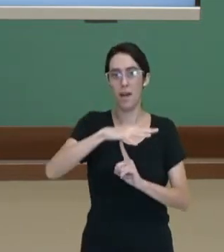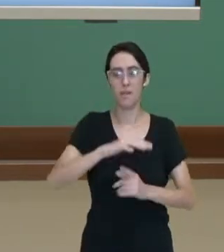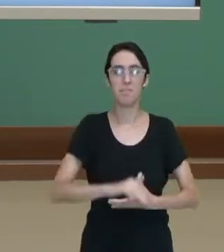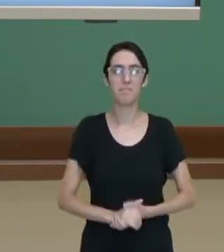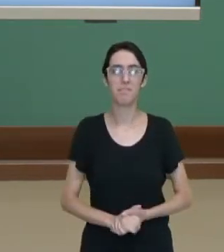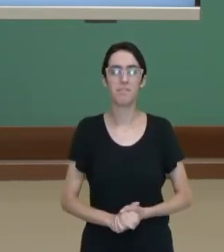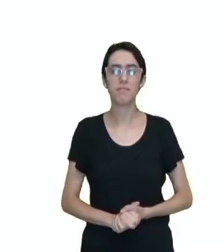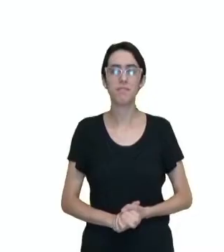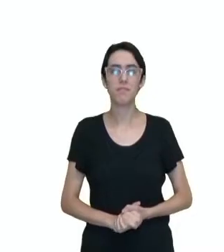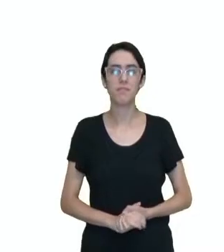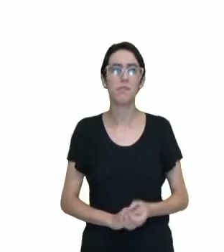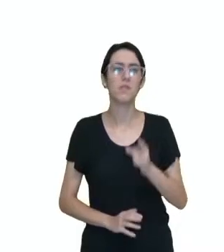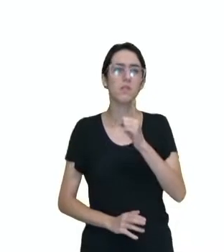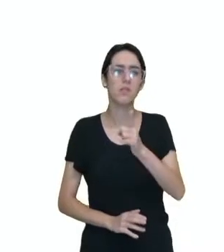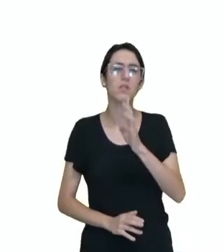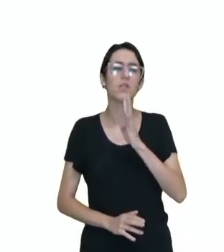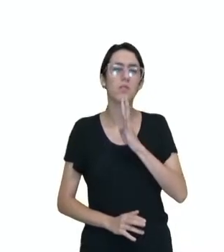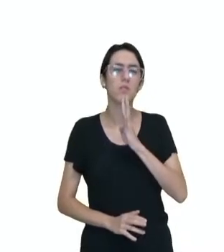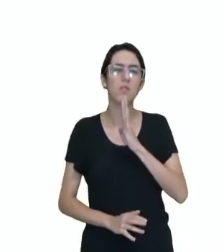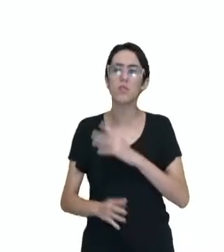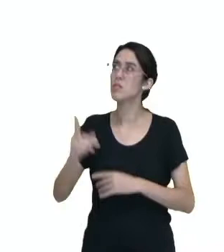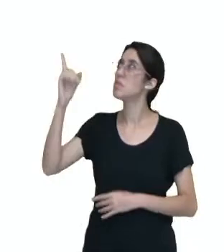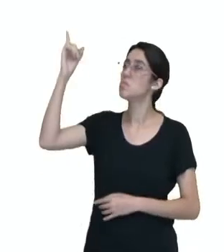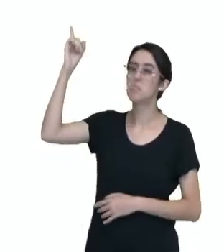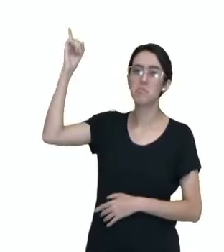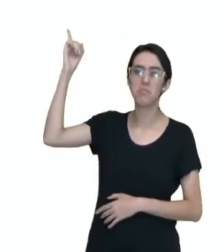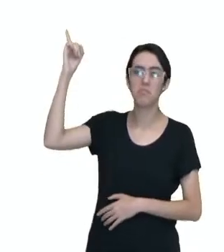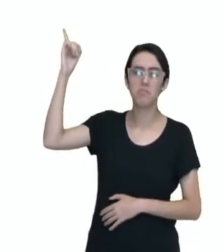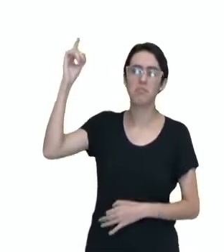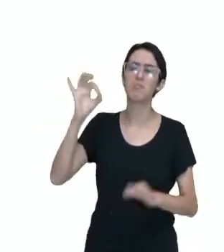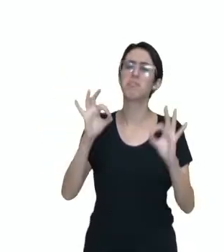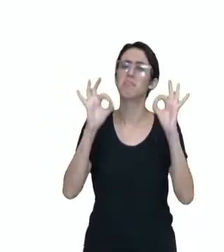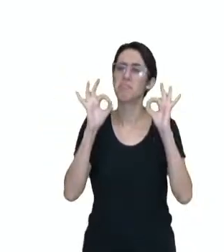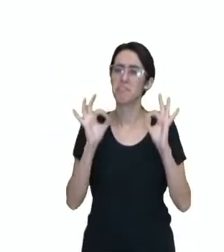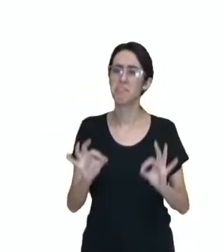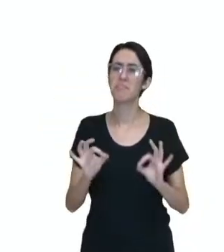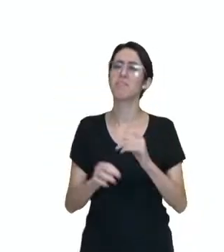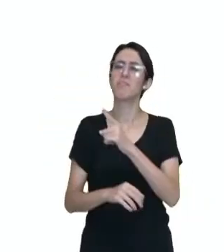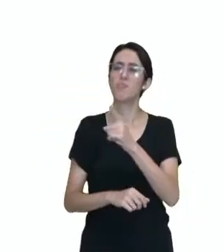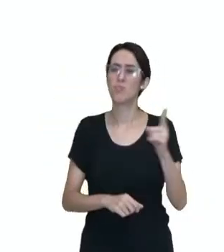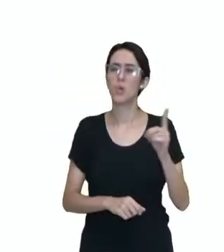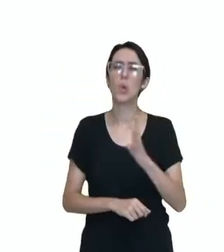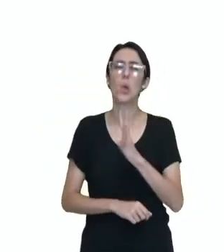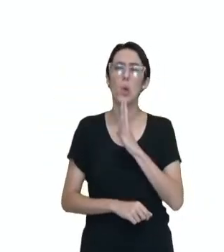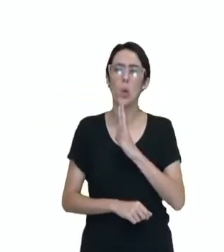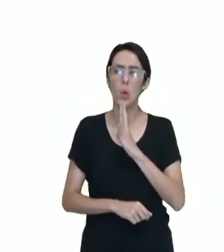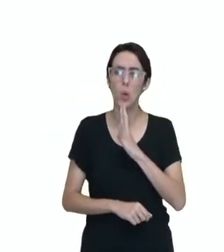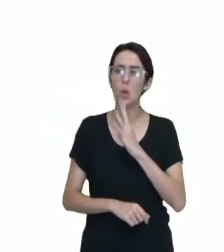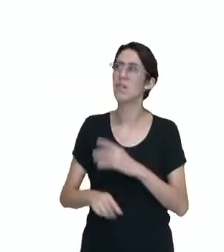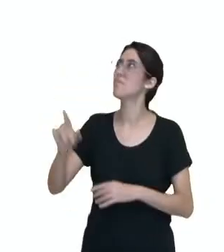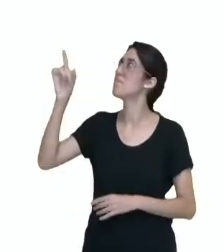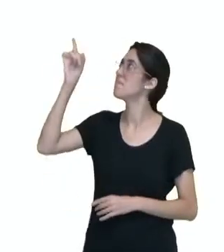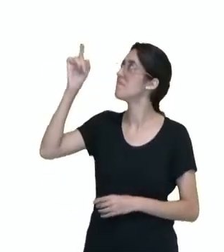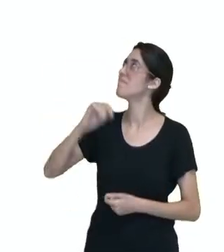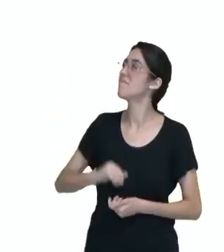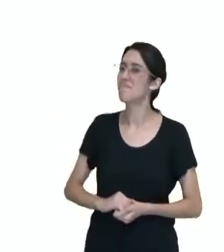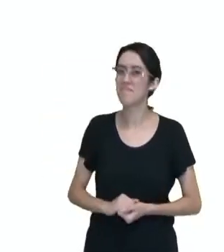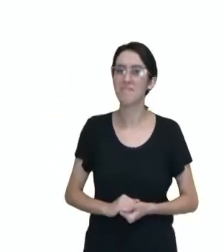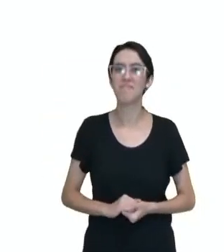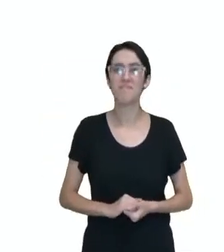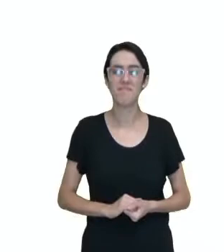você conhece essa árvore ao lado? Eu tenho certeza que você conhece essa árvore, né?